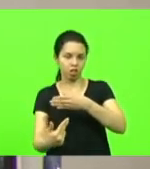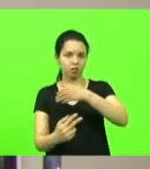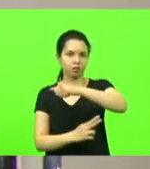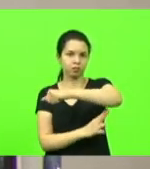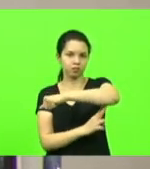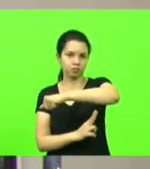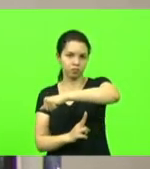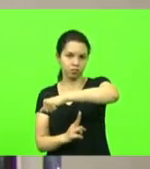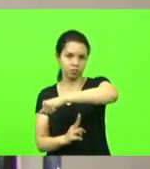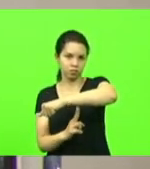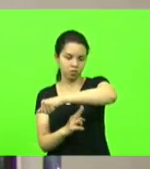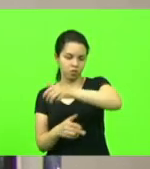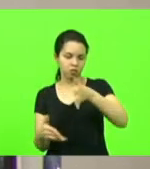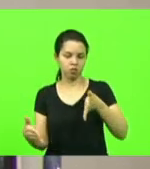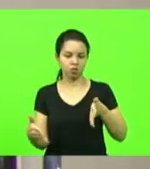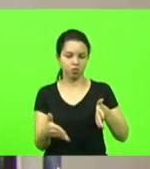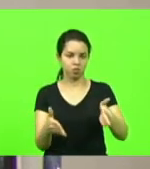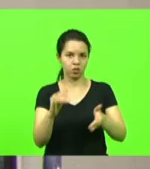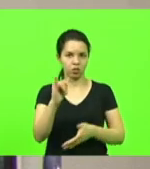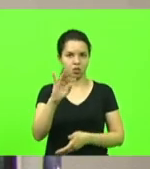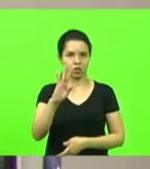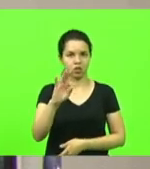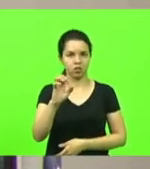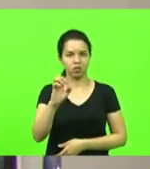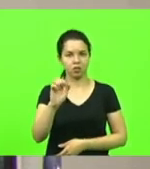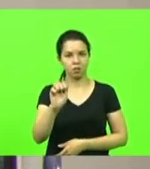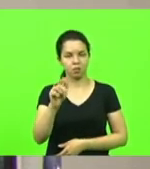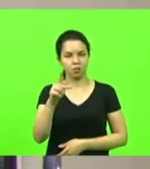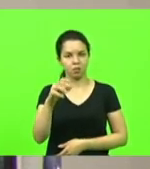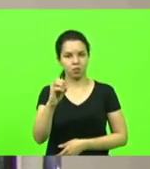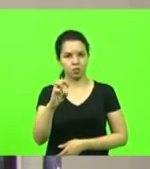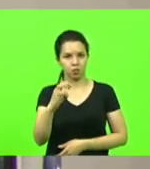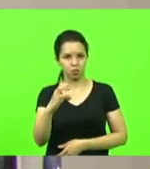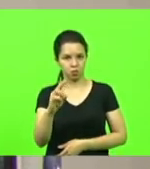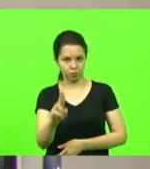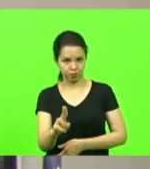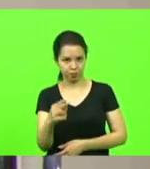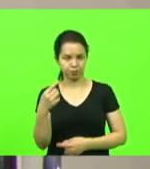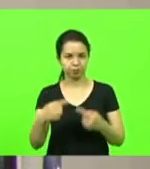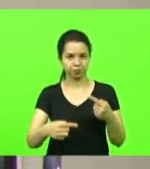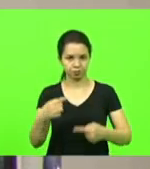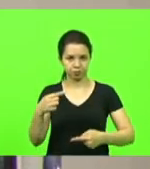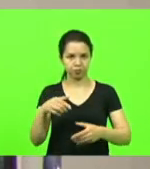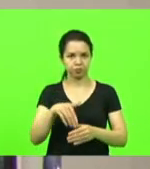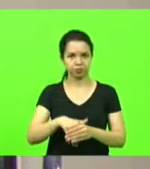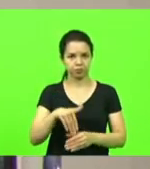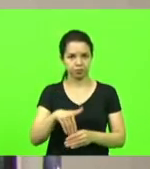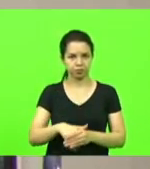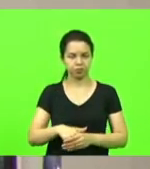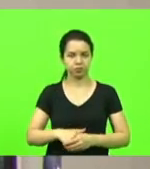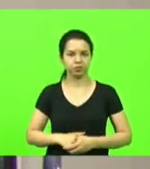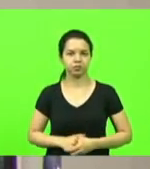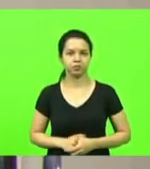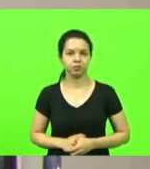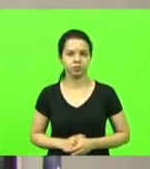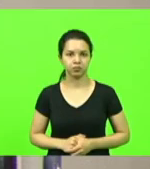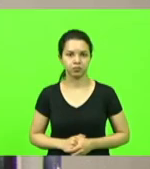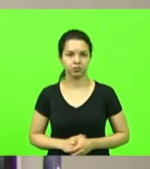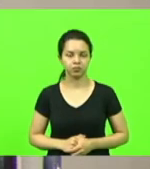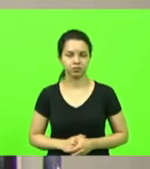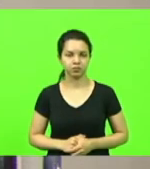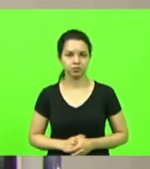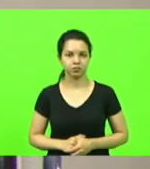rio Itapocu. Em discussão. Não havendo quem queira discutir, em votação. Deputados que aprovam, permaneçam como se